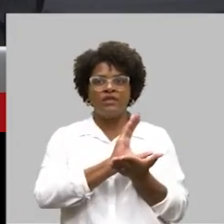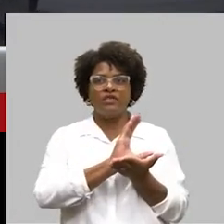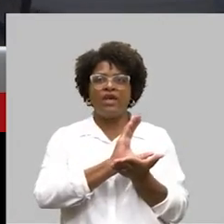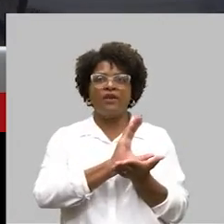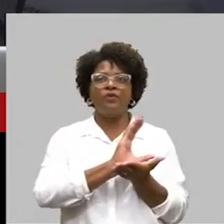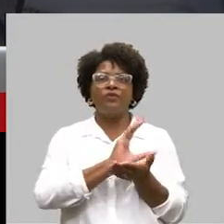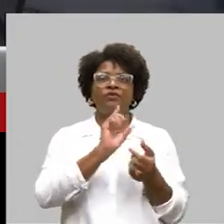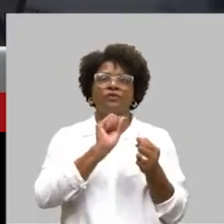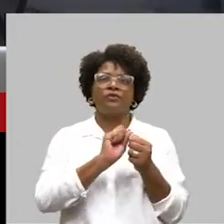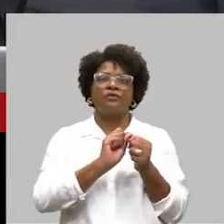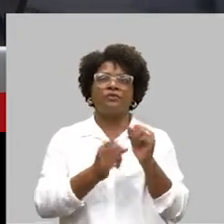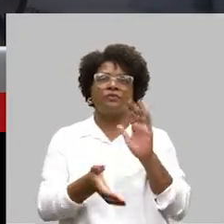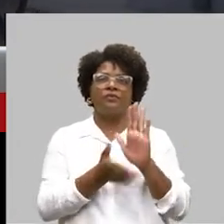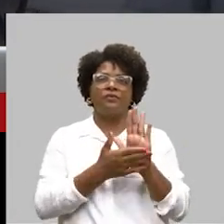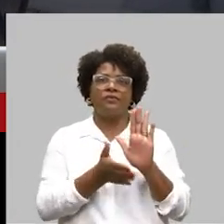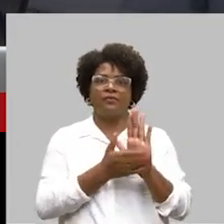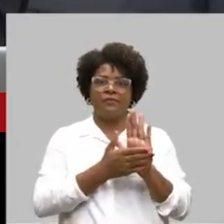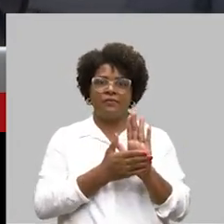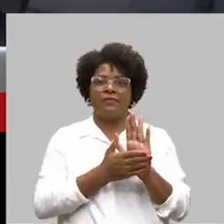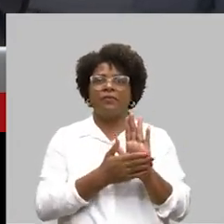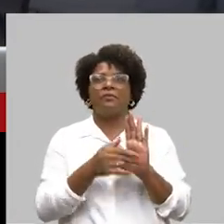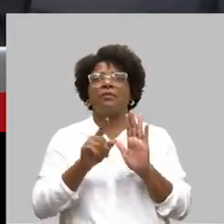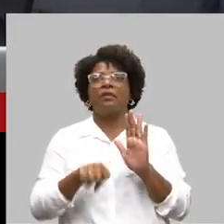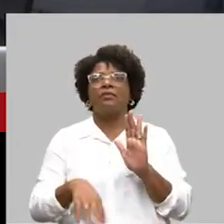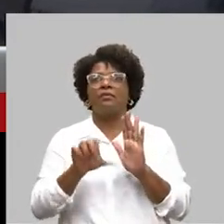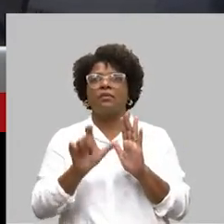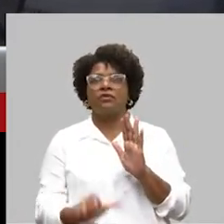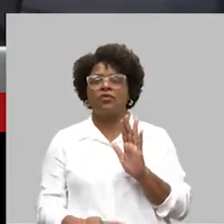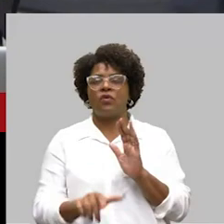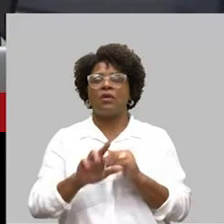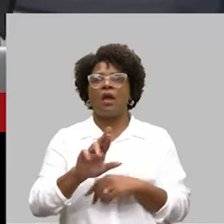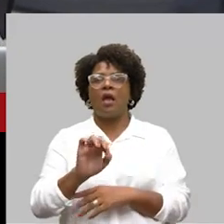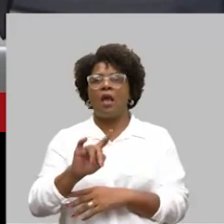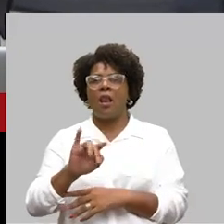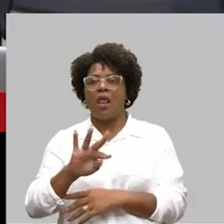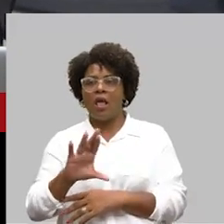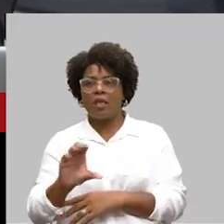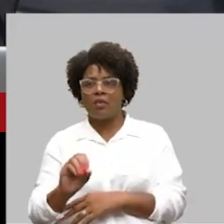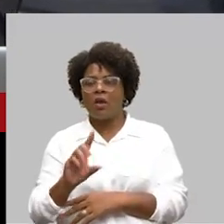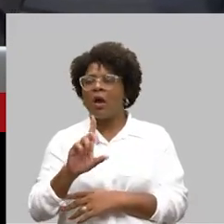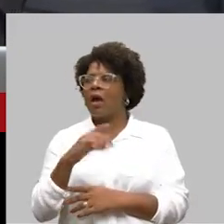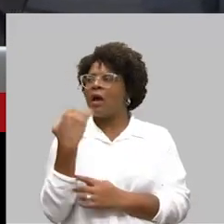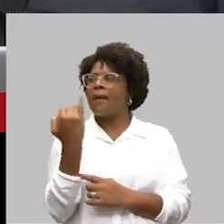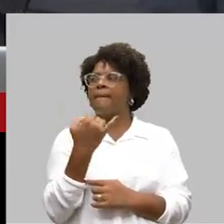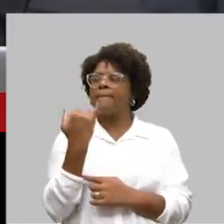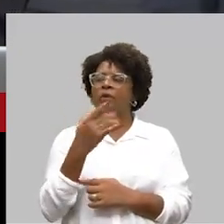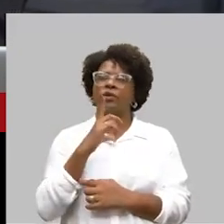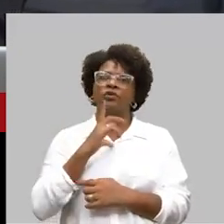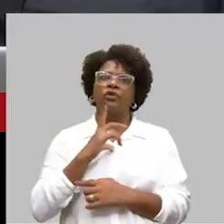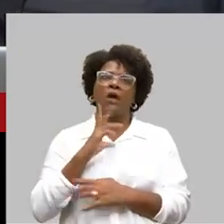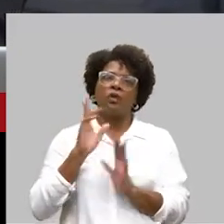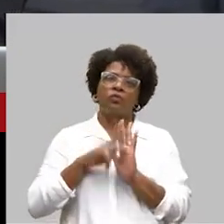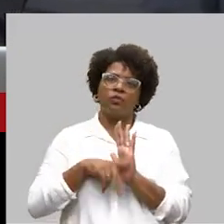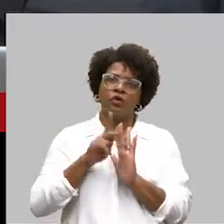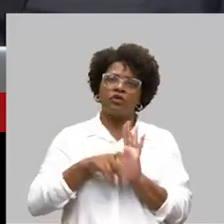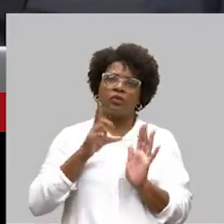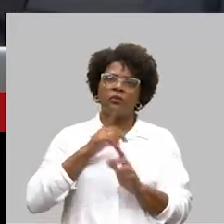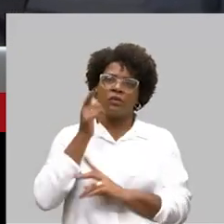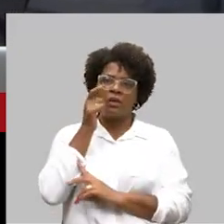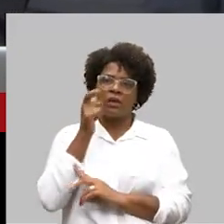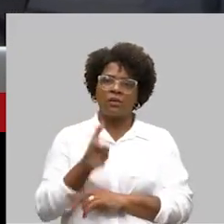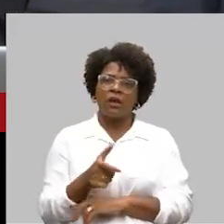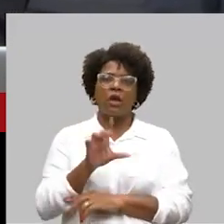educação que eu sou a relatora então ó importante a gente se engajar com os projetos que são do nosso interesse só pegar